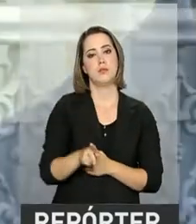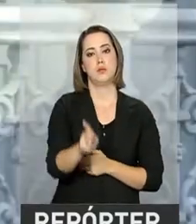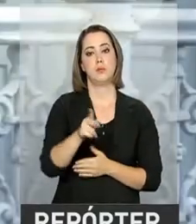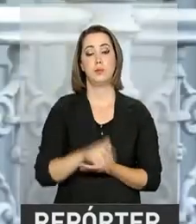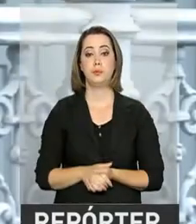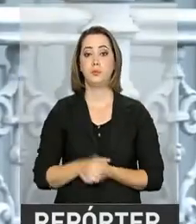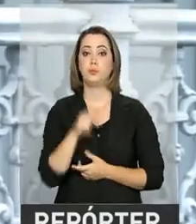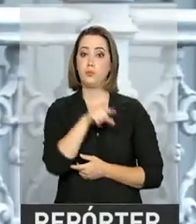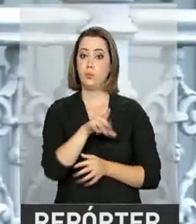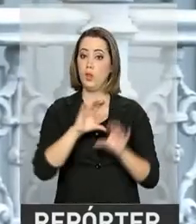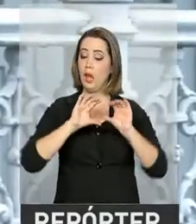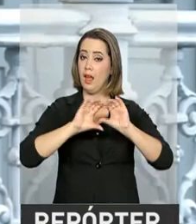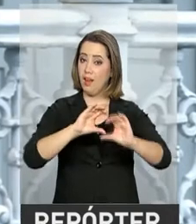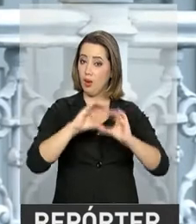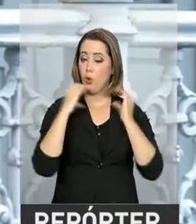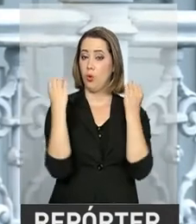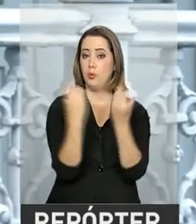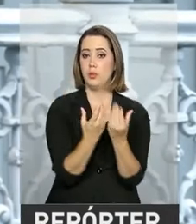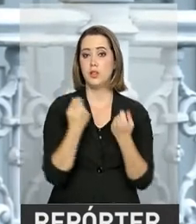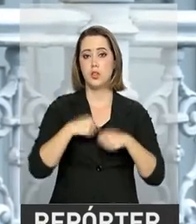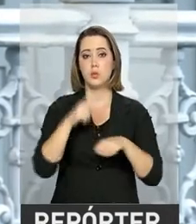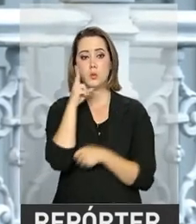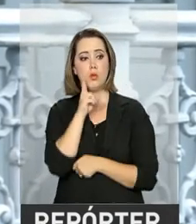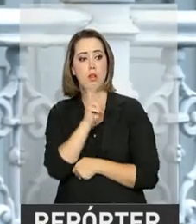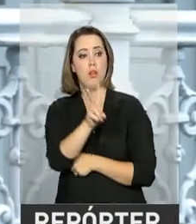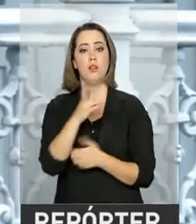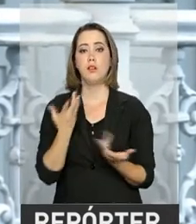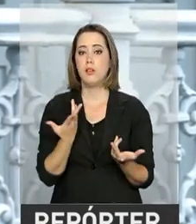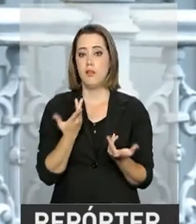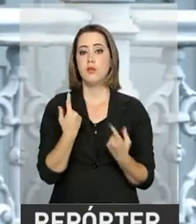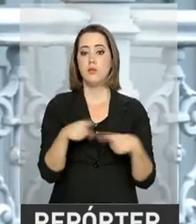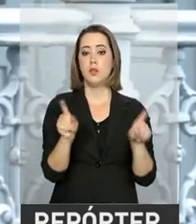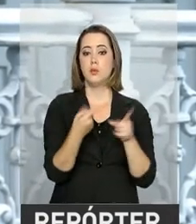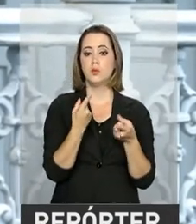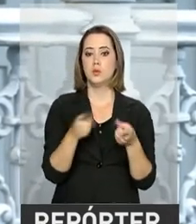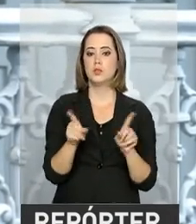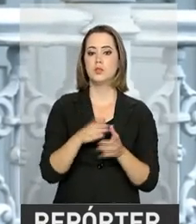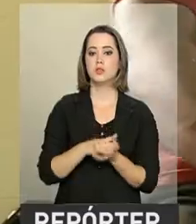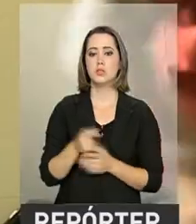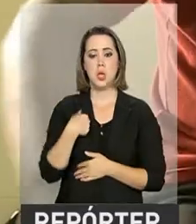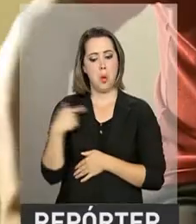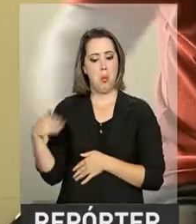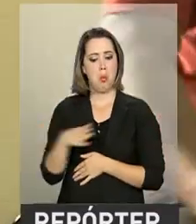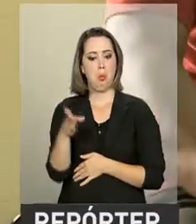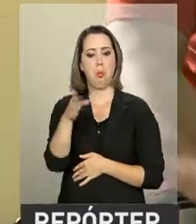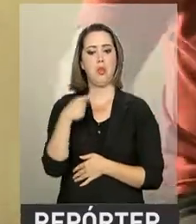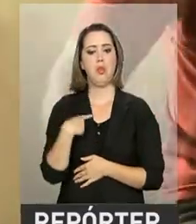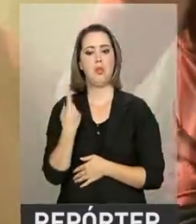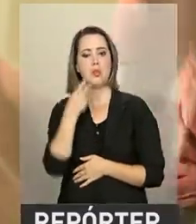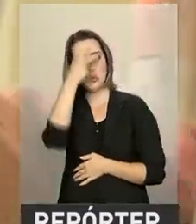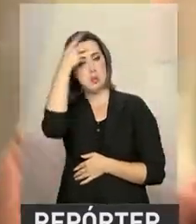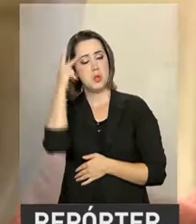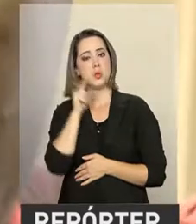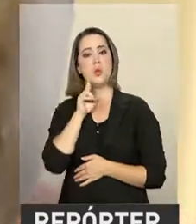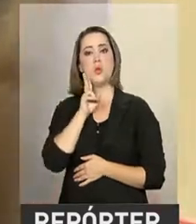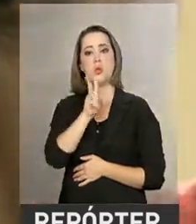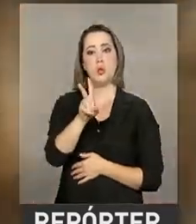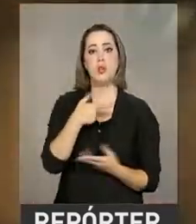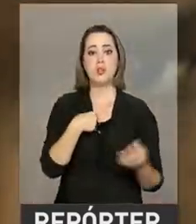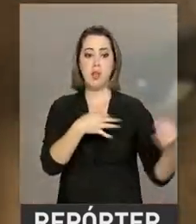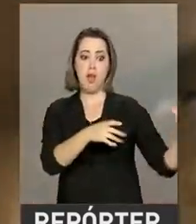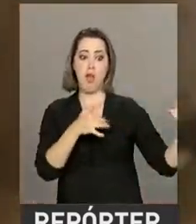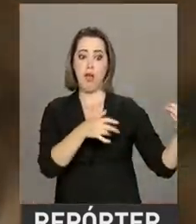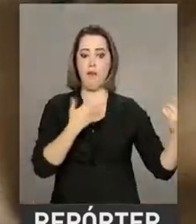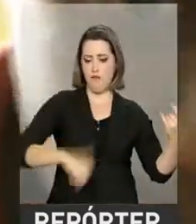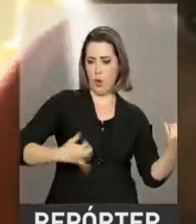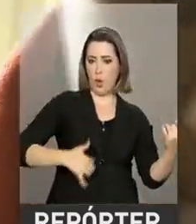A favela precisa ver a música clássica. Hoje eu passo lá e as pessoas falam, caramba, que violino gigante, que cavaquinho gigante. E